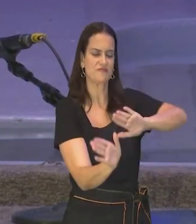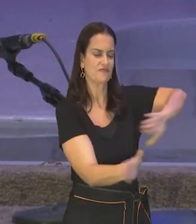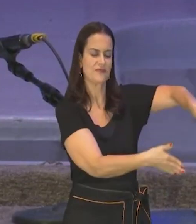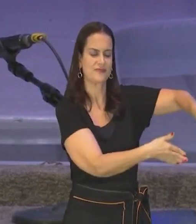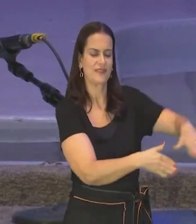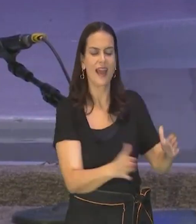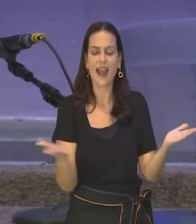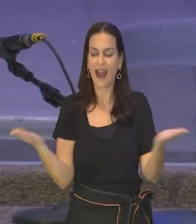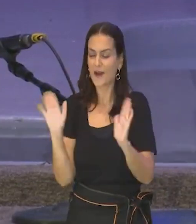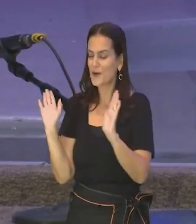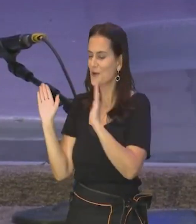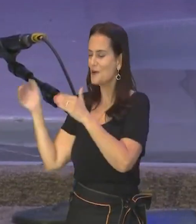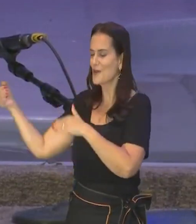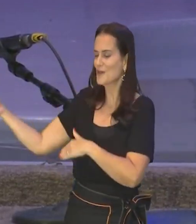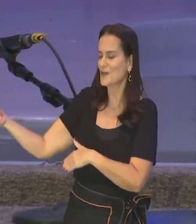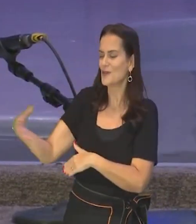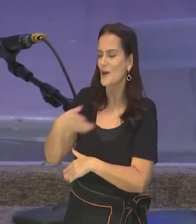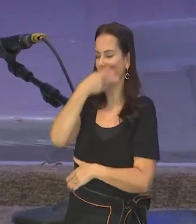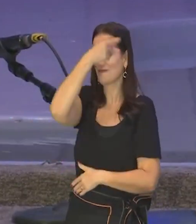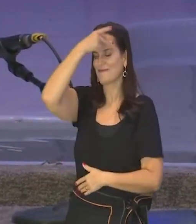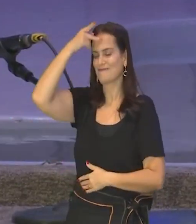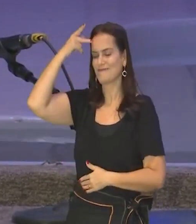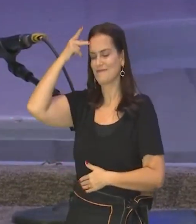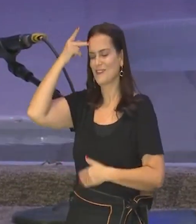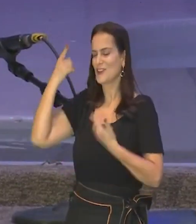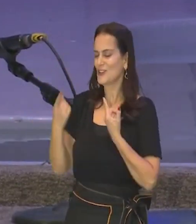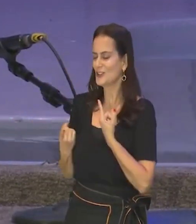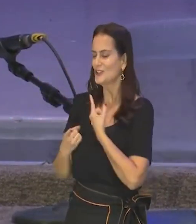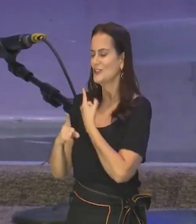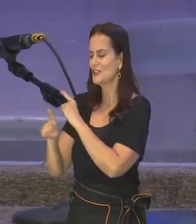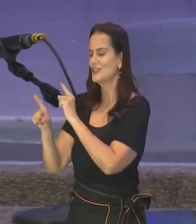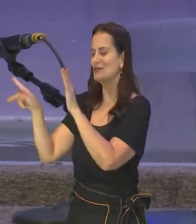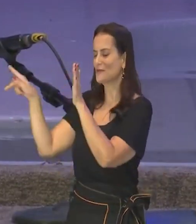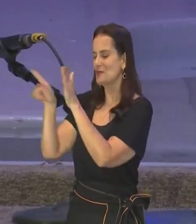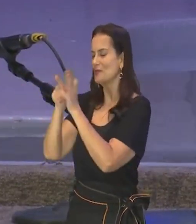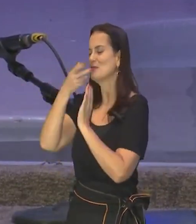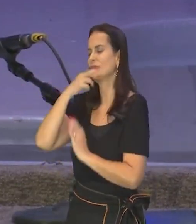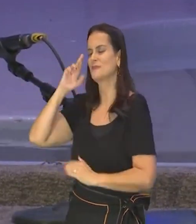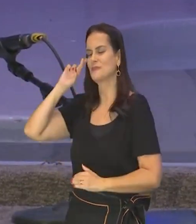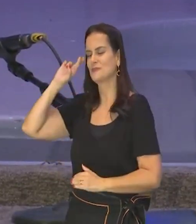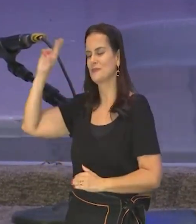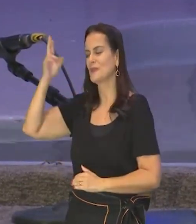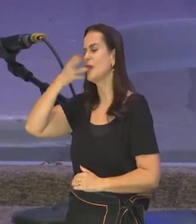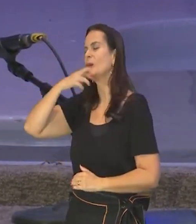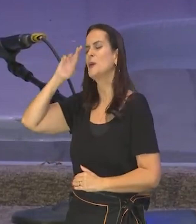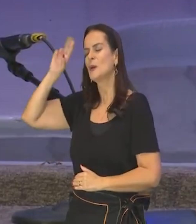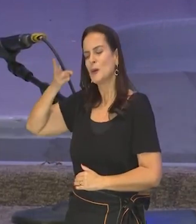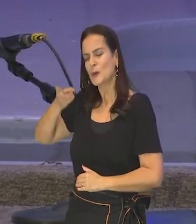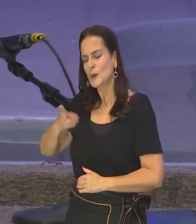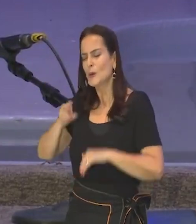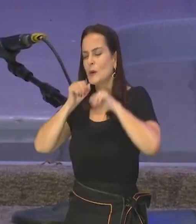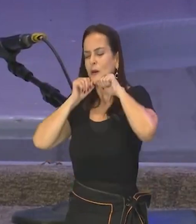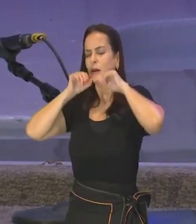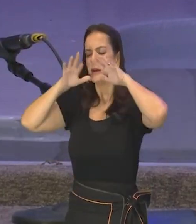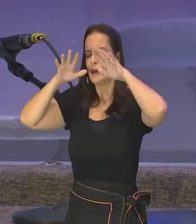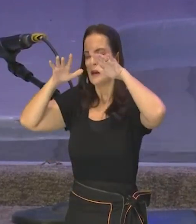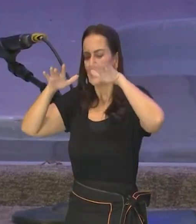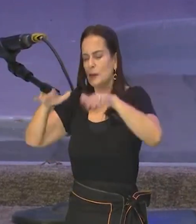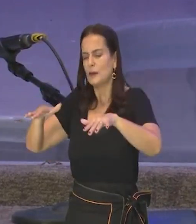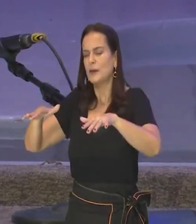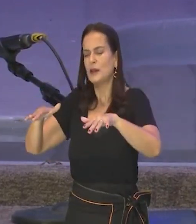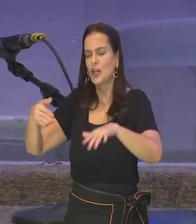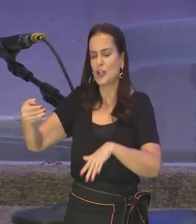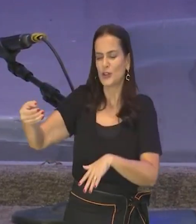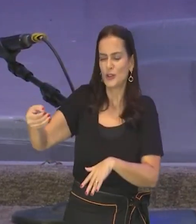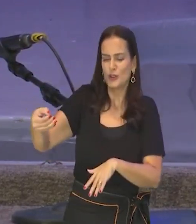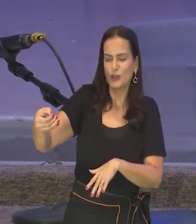que agora são novas criaturas, são discípulos do Senhor, e que o Senhor continue abençoando estes